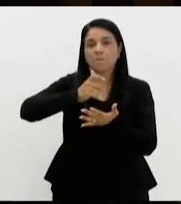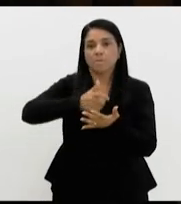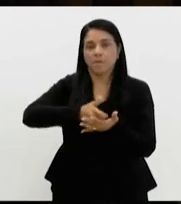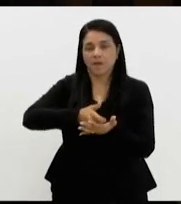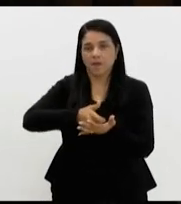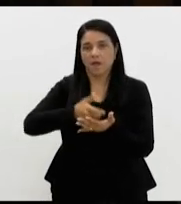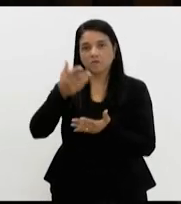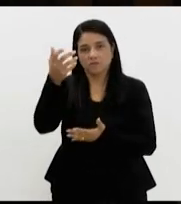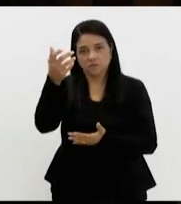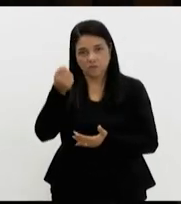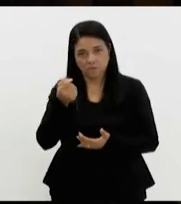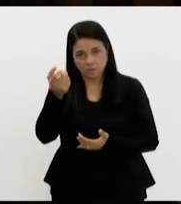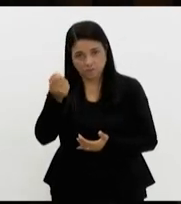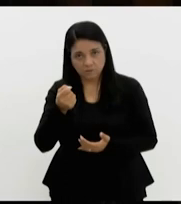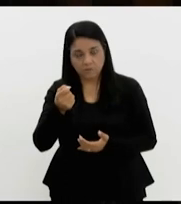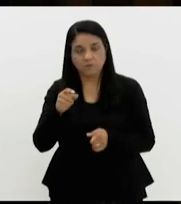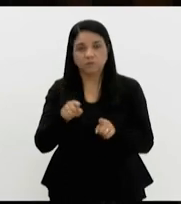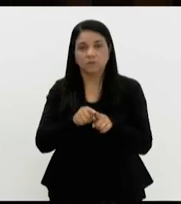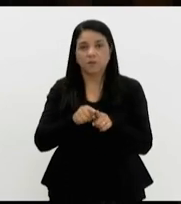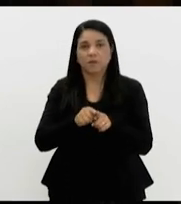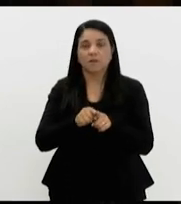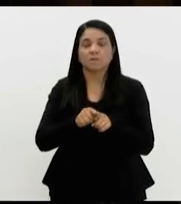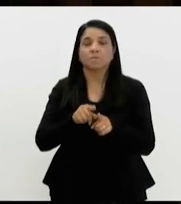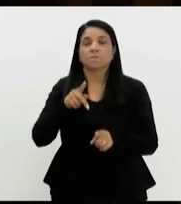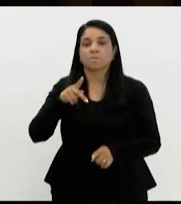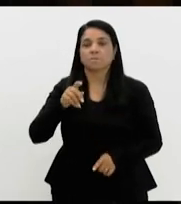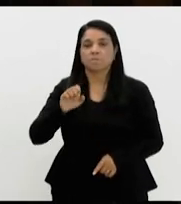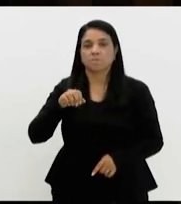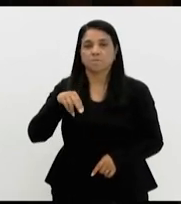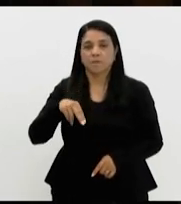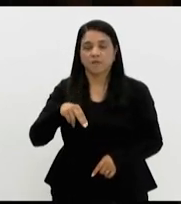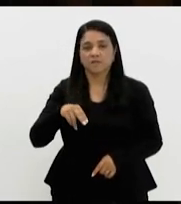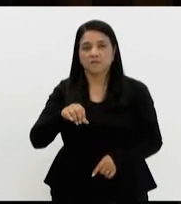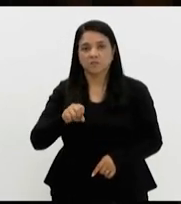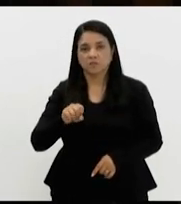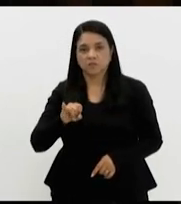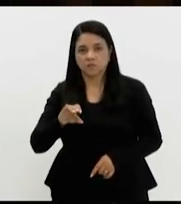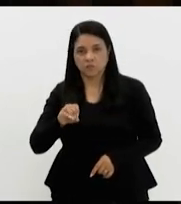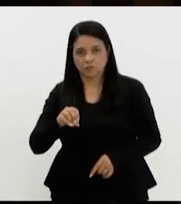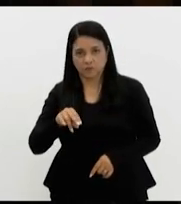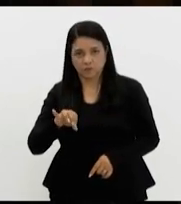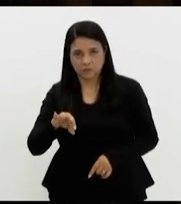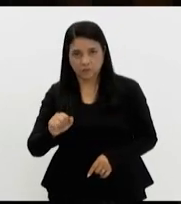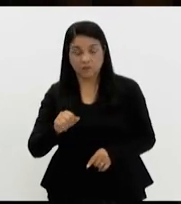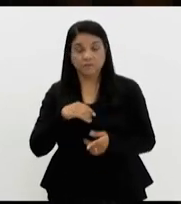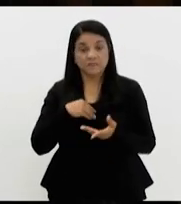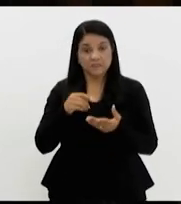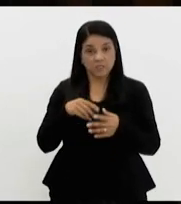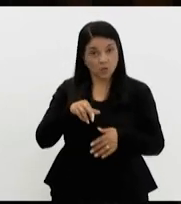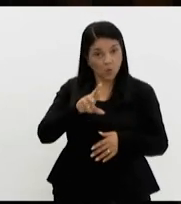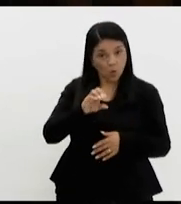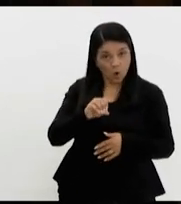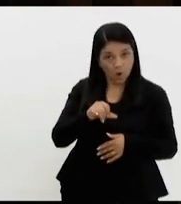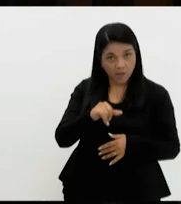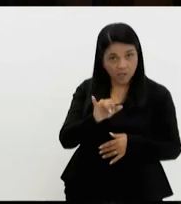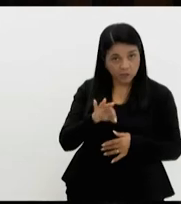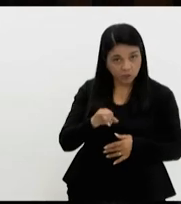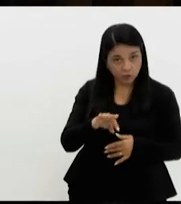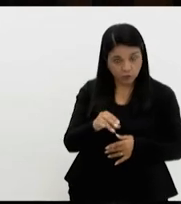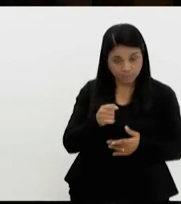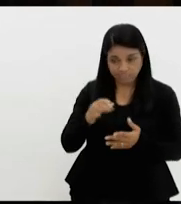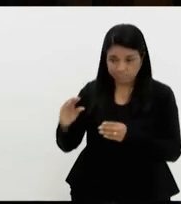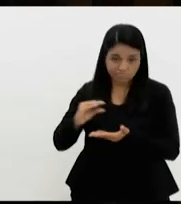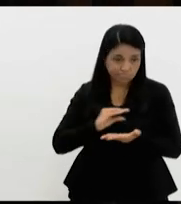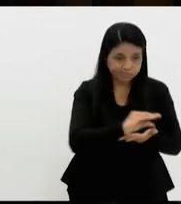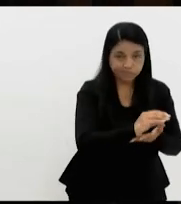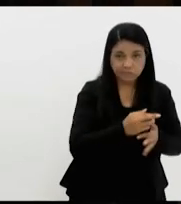pensionistas. Hoje, se o dinheiro dos royalties deixa de ir para o Rio Previdência deixa de conseguir pagar seus